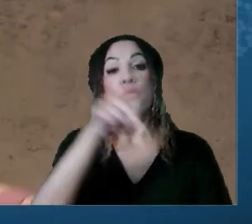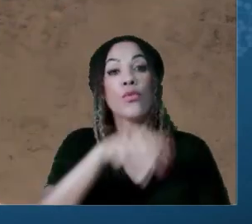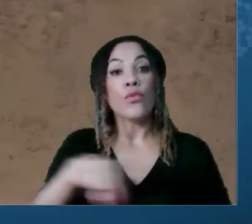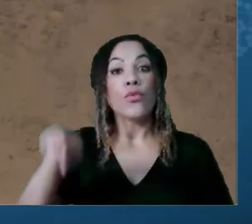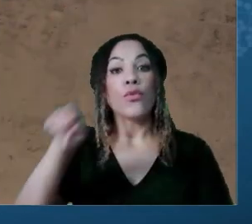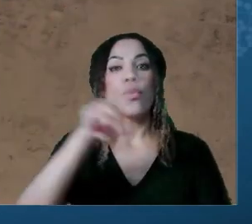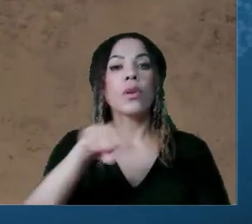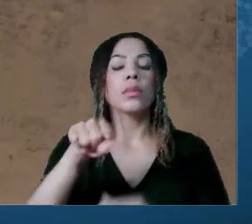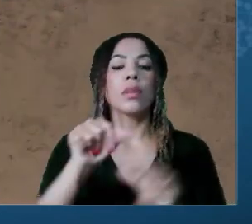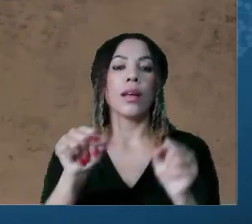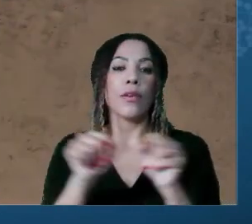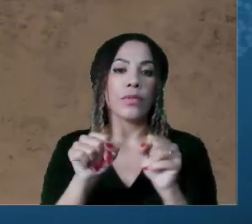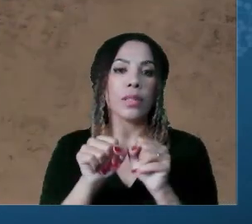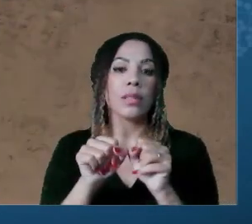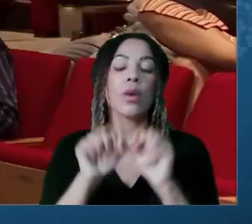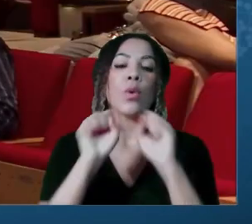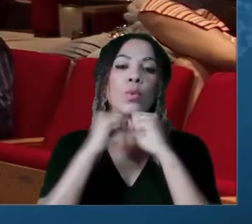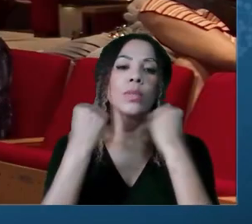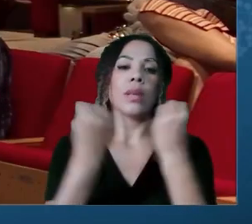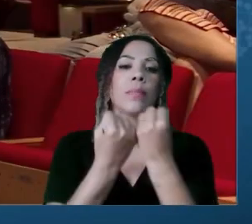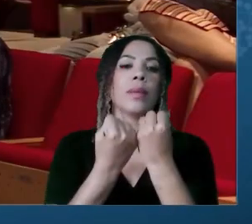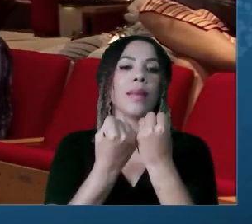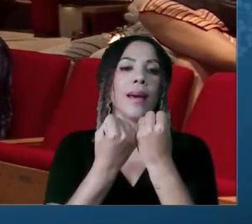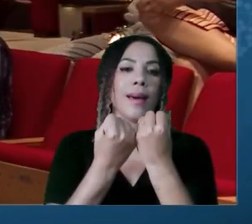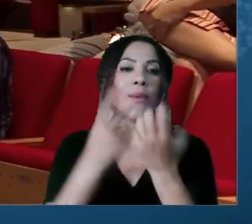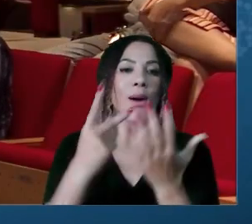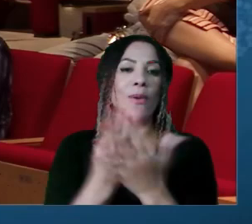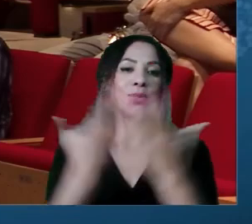fazem o seminário acontecer, tá?